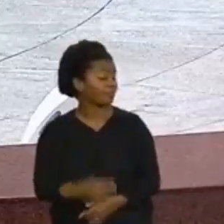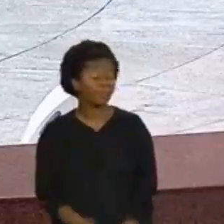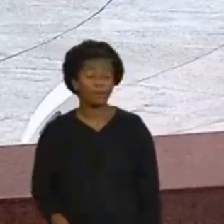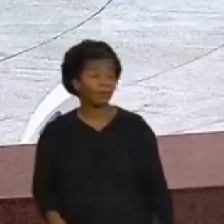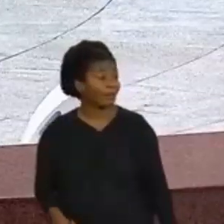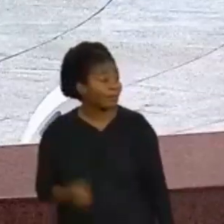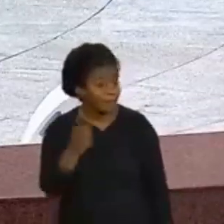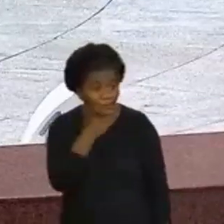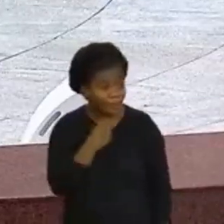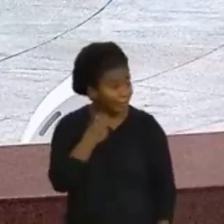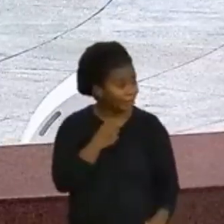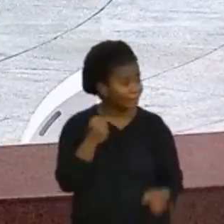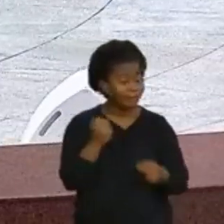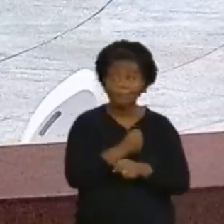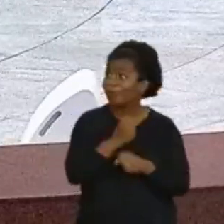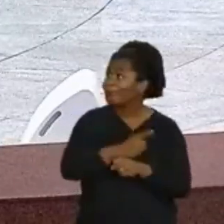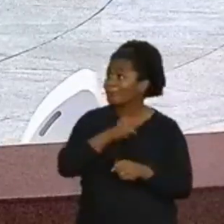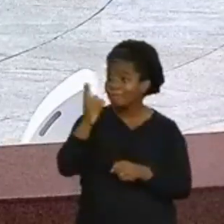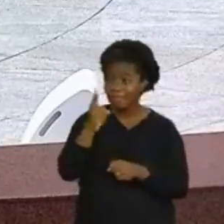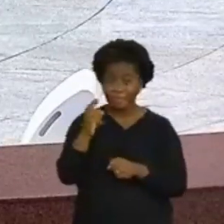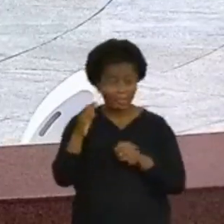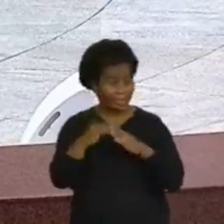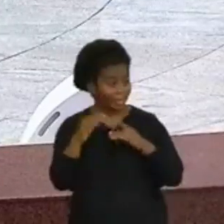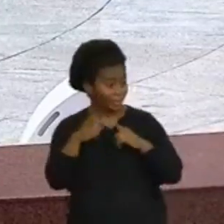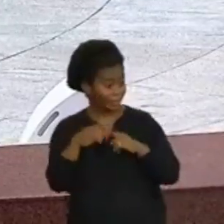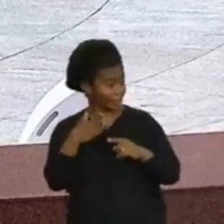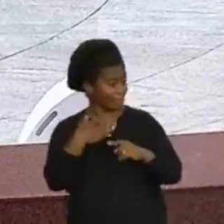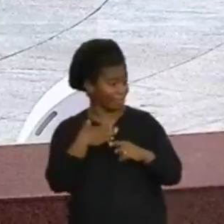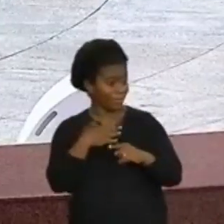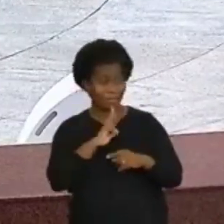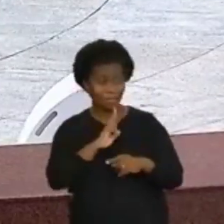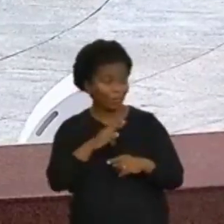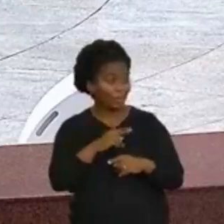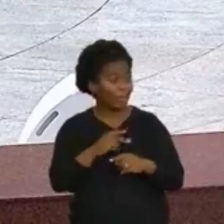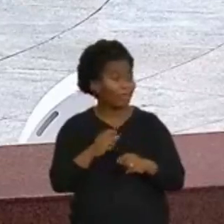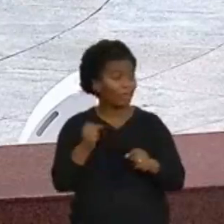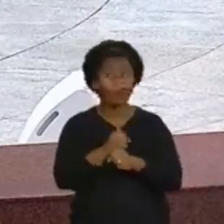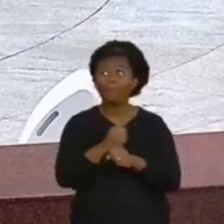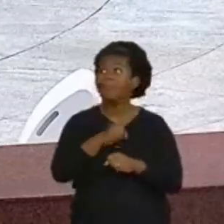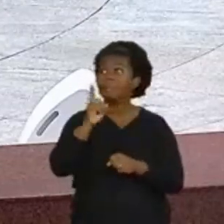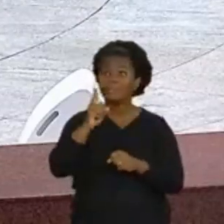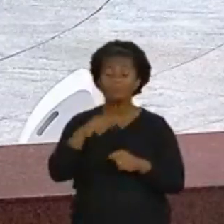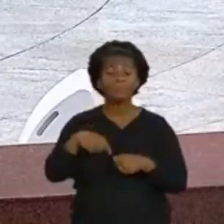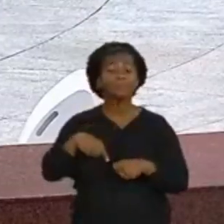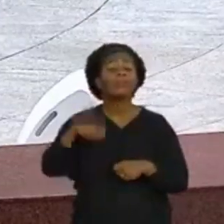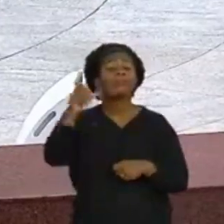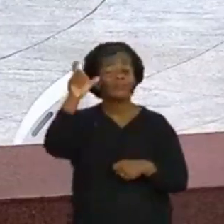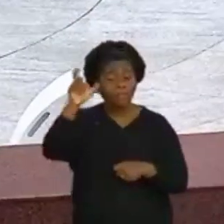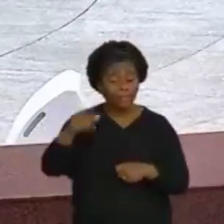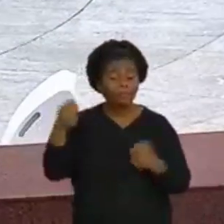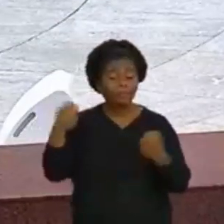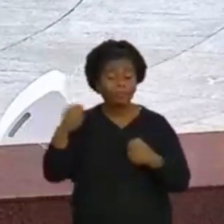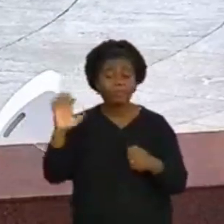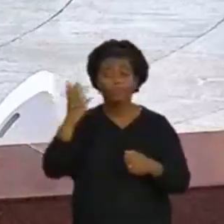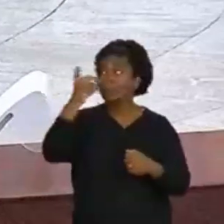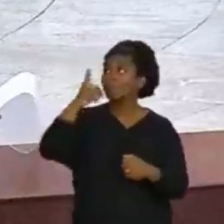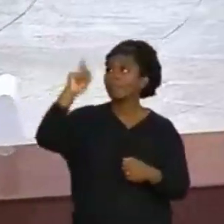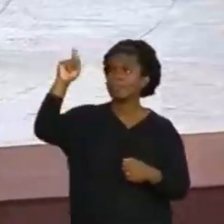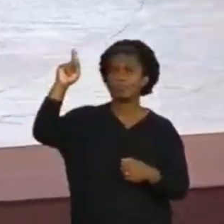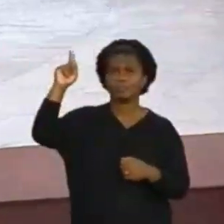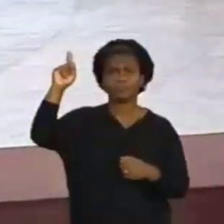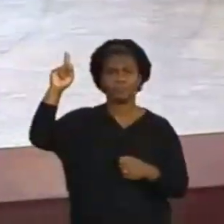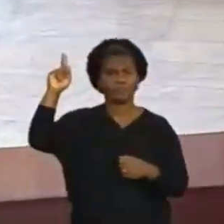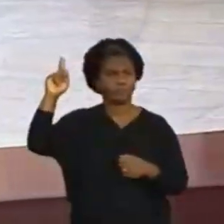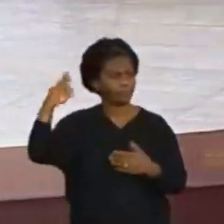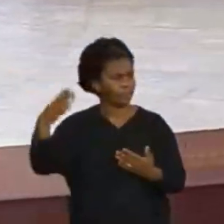de Deus. Fique em paz. Quem tem que resolver é Deus. Quer dizer, é um nível